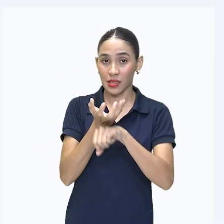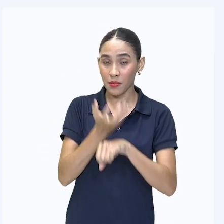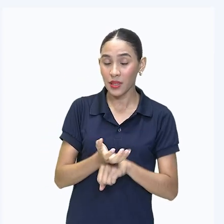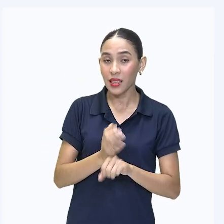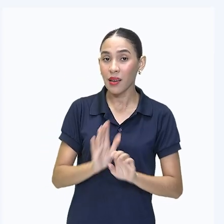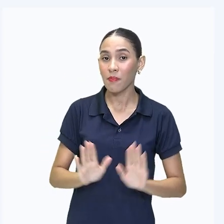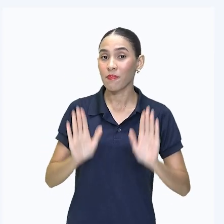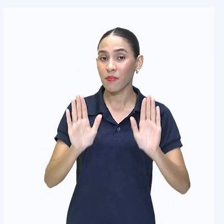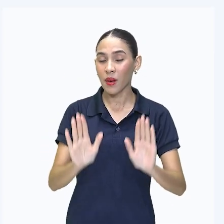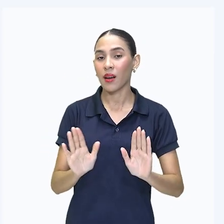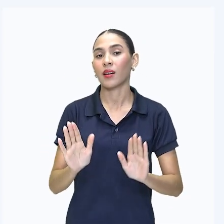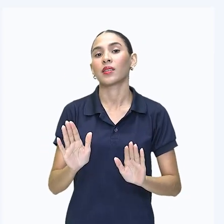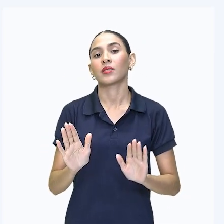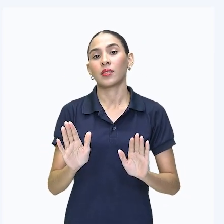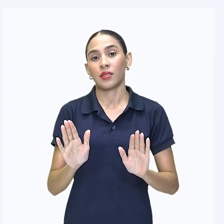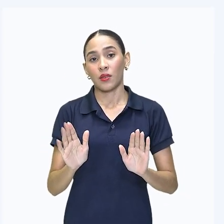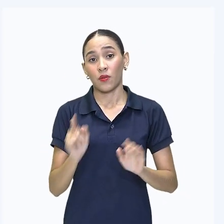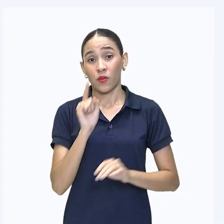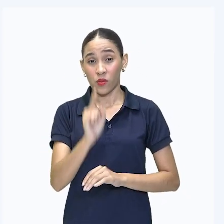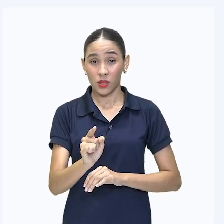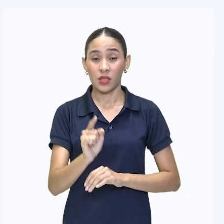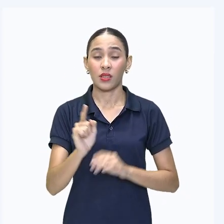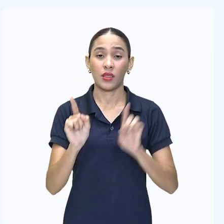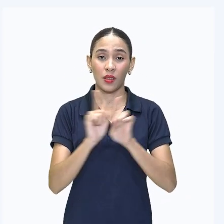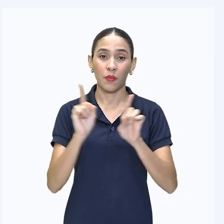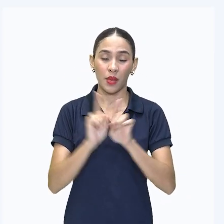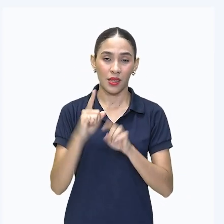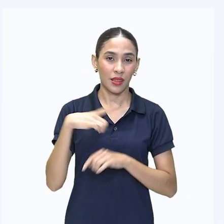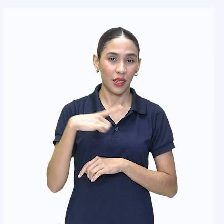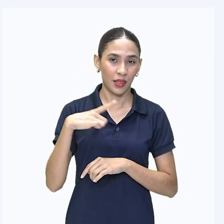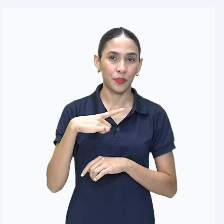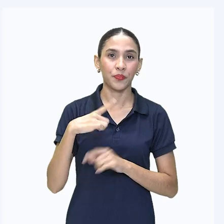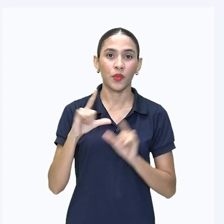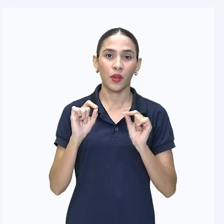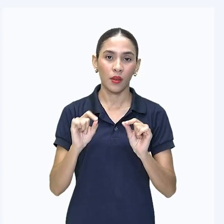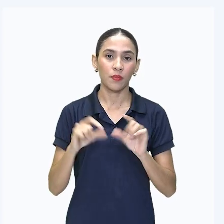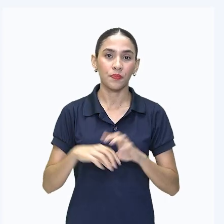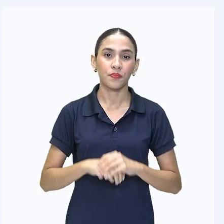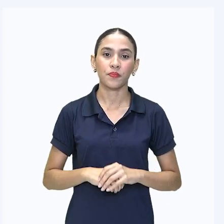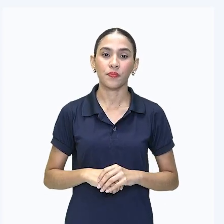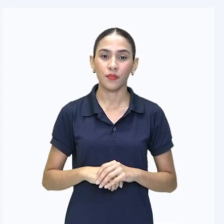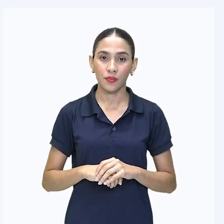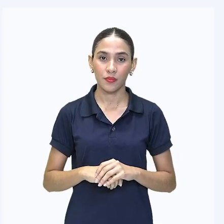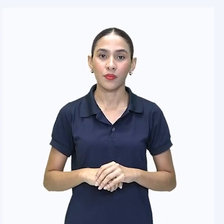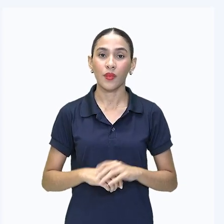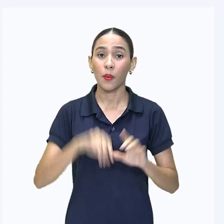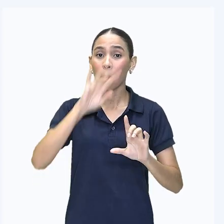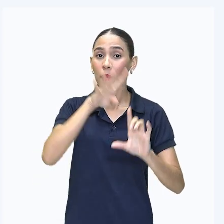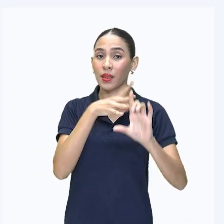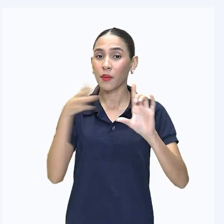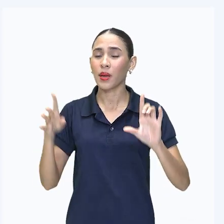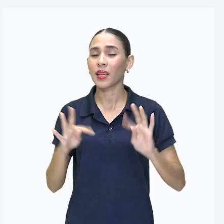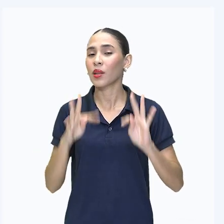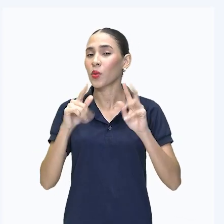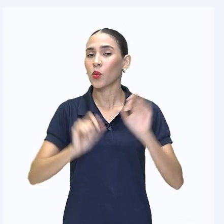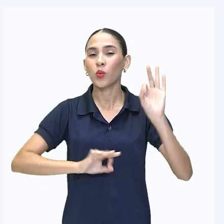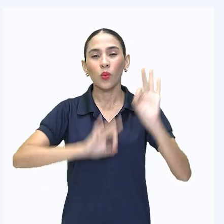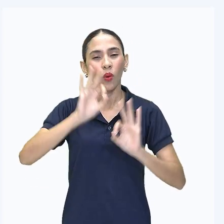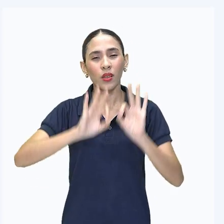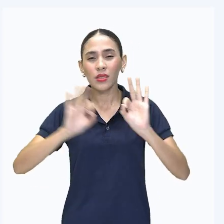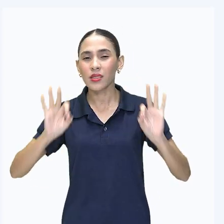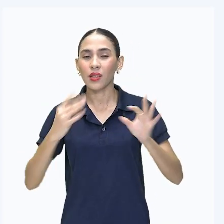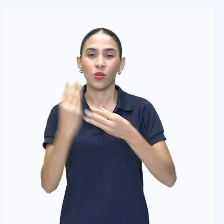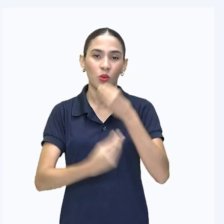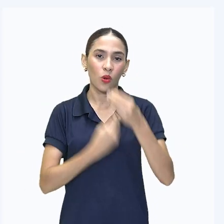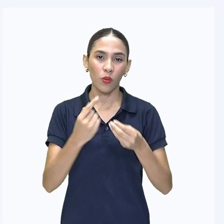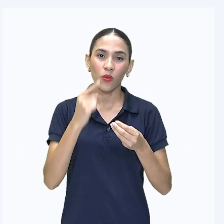unidade. Mas vocês devem receber já uma tabela com tudo